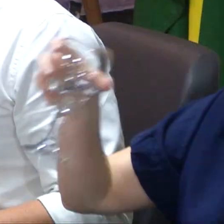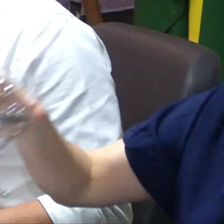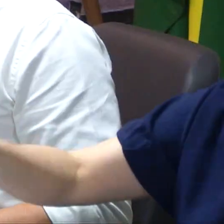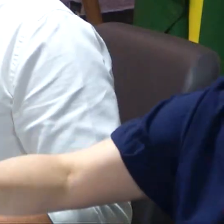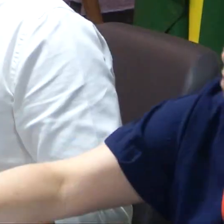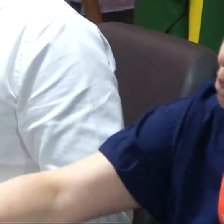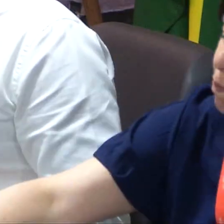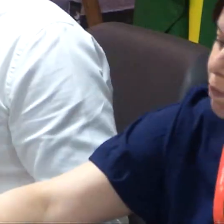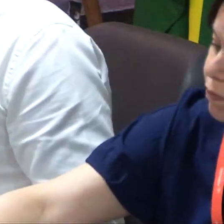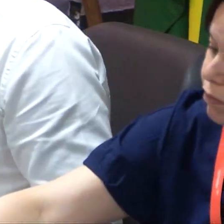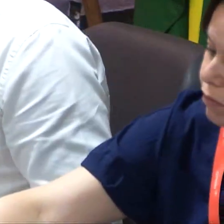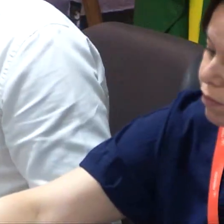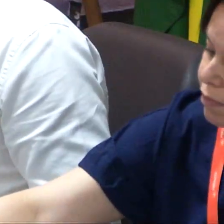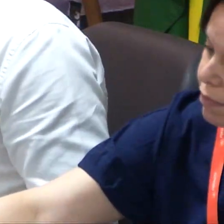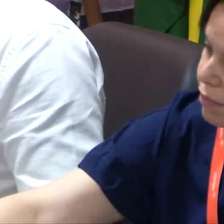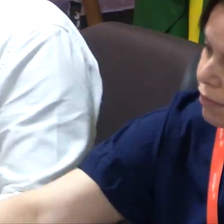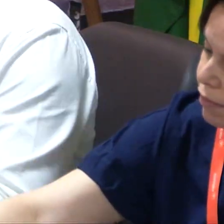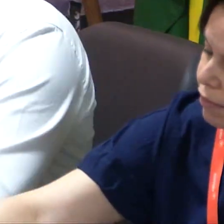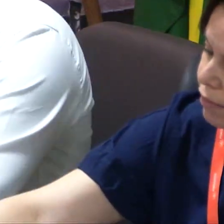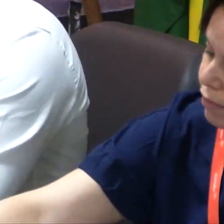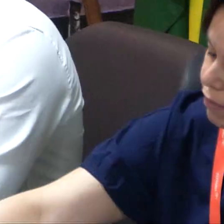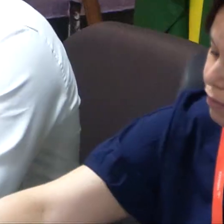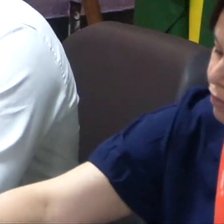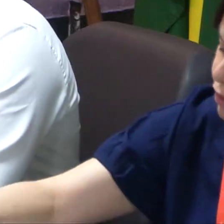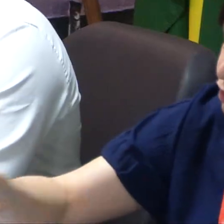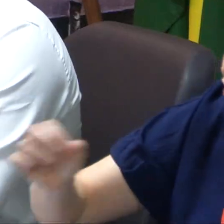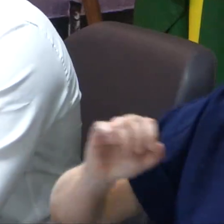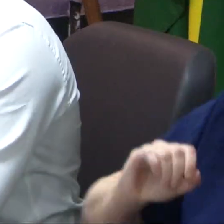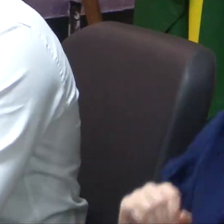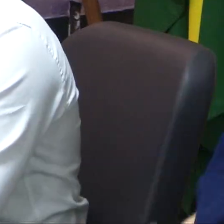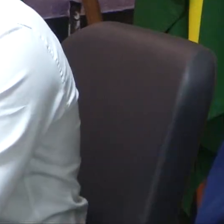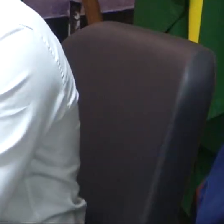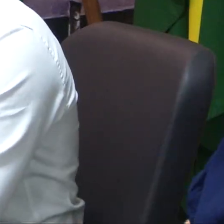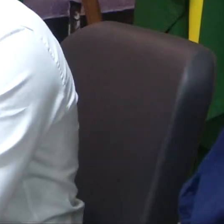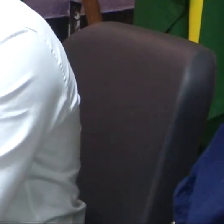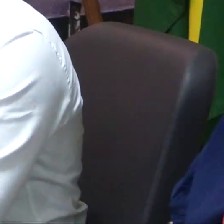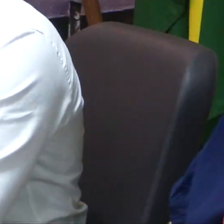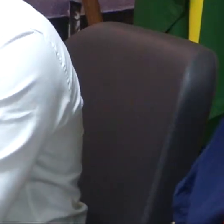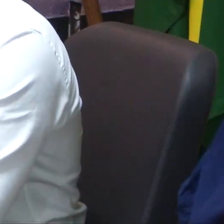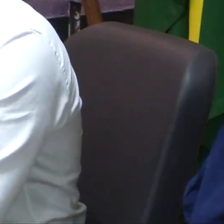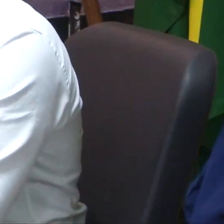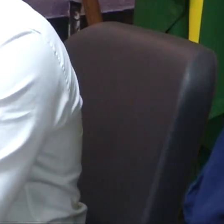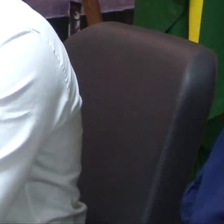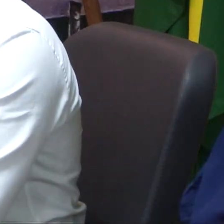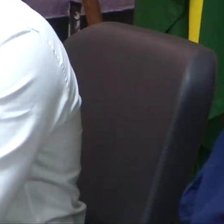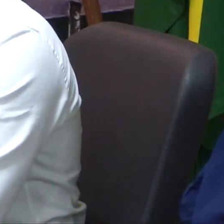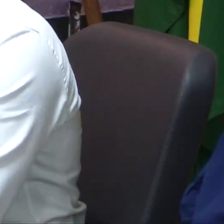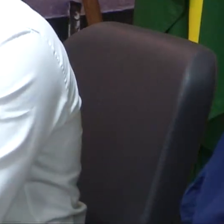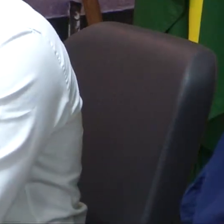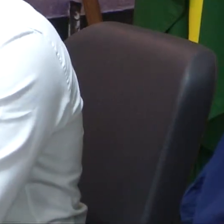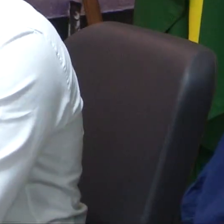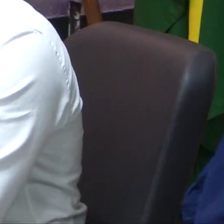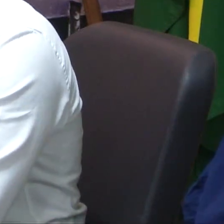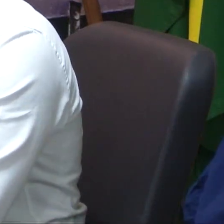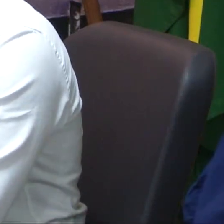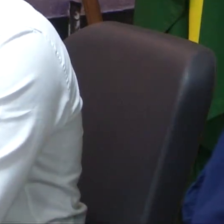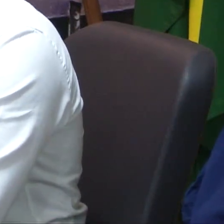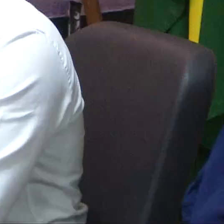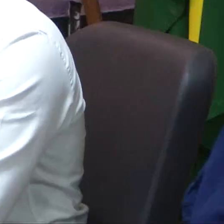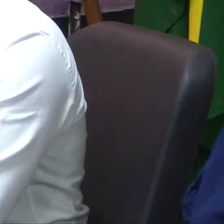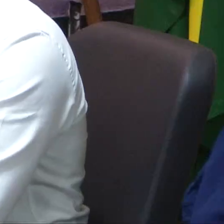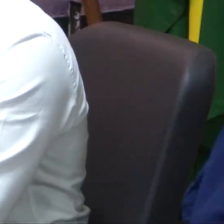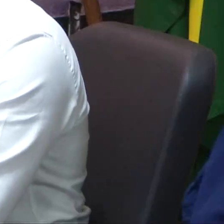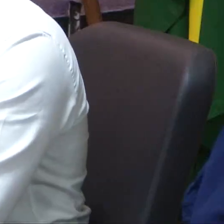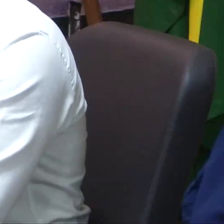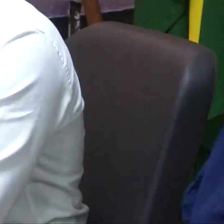à sociedade, então todo mundo só tem a ganhar, né? E a AGFIS, ela realiza suas fiscalizações relacionadas à defesa do consumidor. Nós